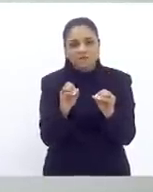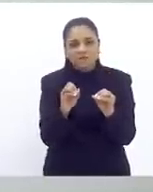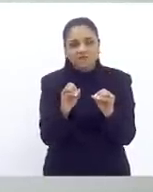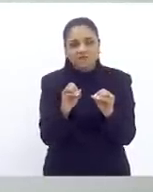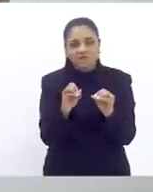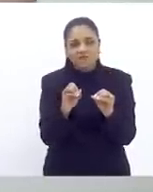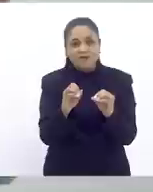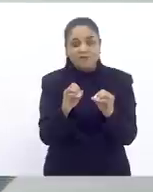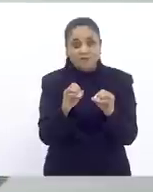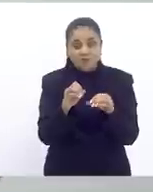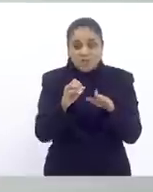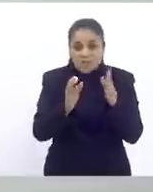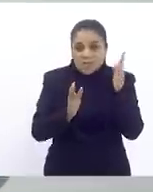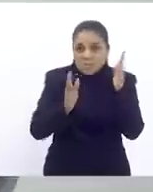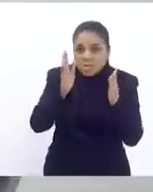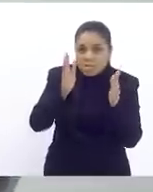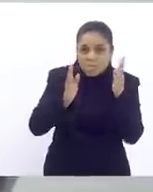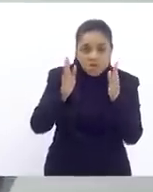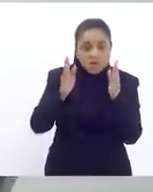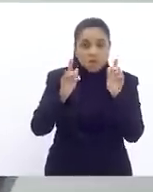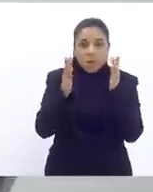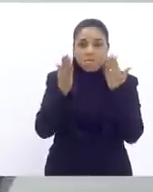linha de frente no momento né